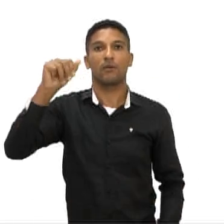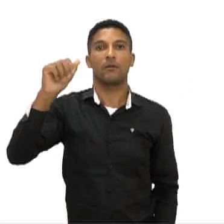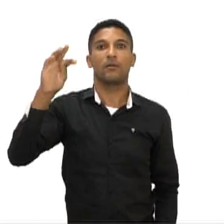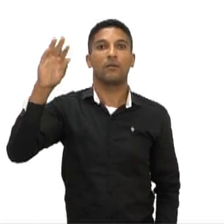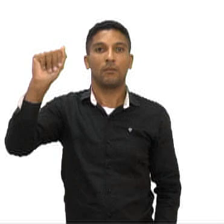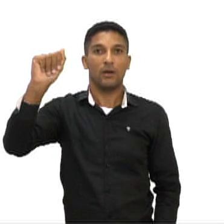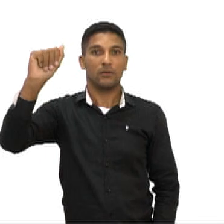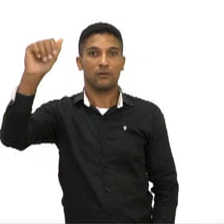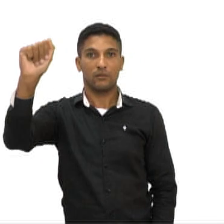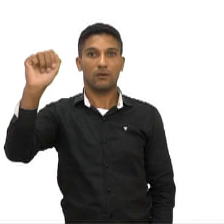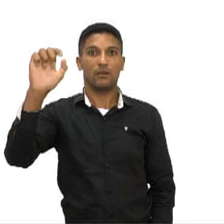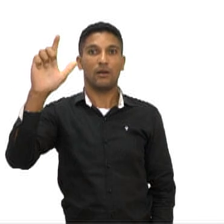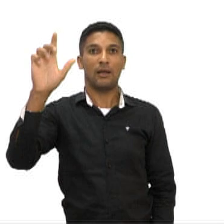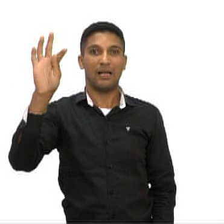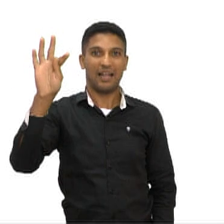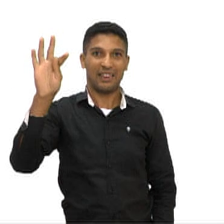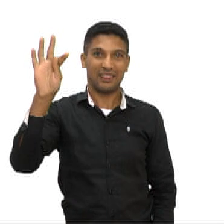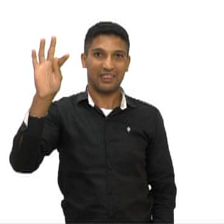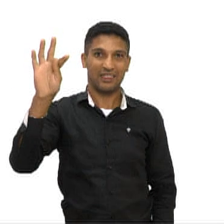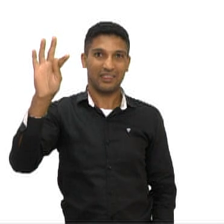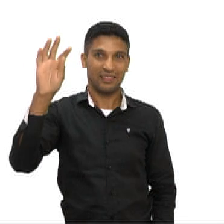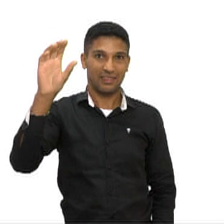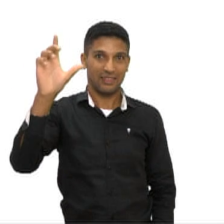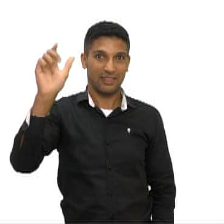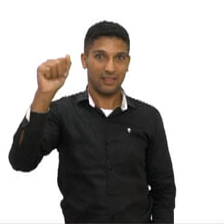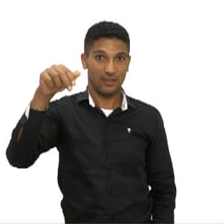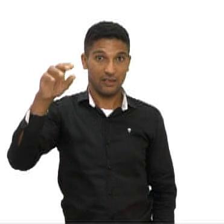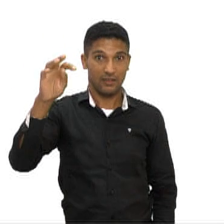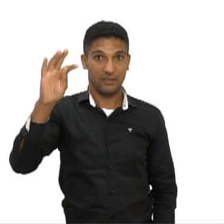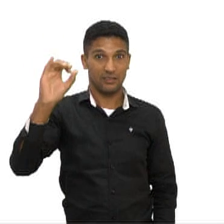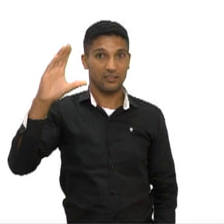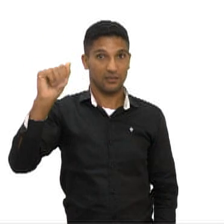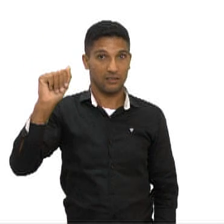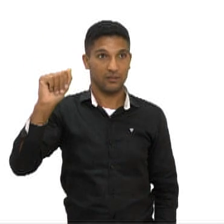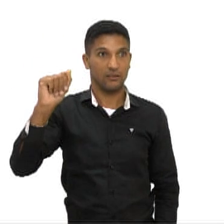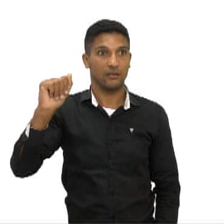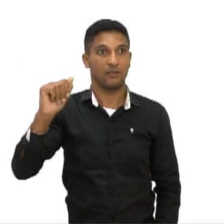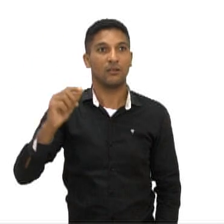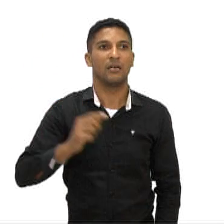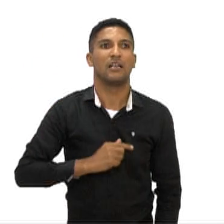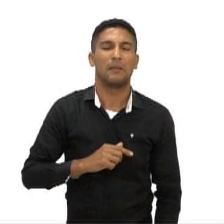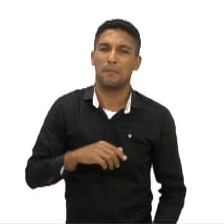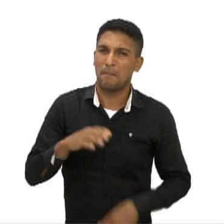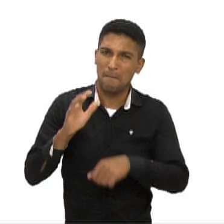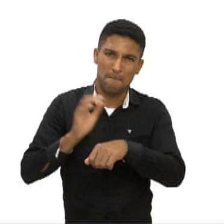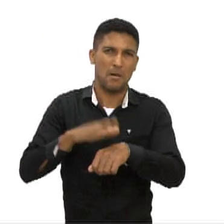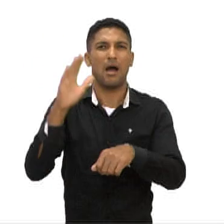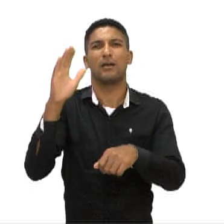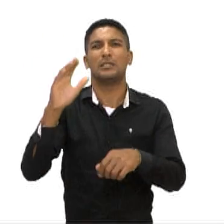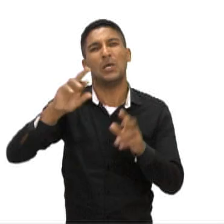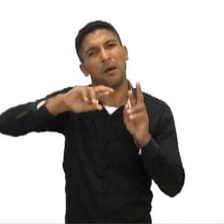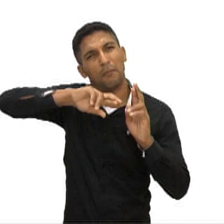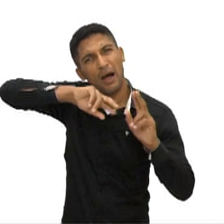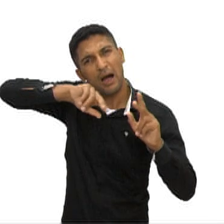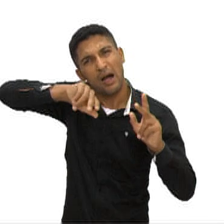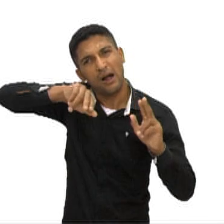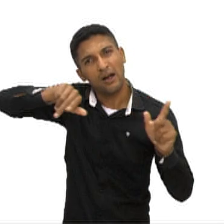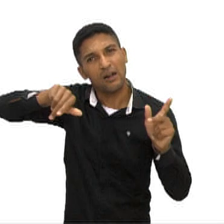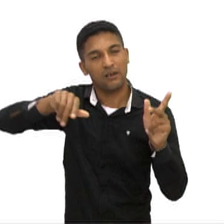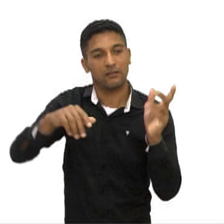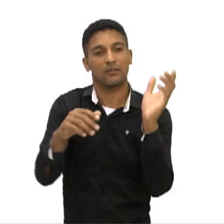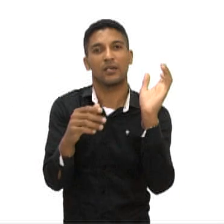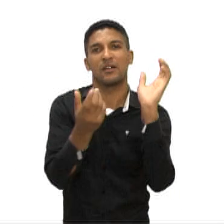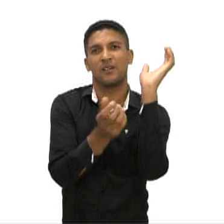ricos biomas do nosso planeta, ou seja, com maior biodiversidade. A Mata Atlântica é a